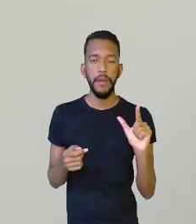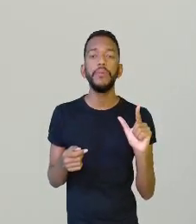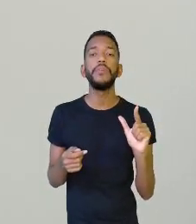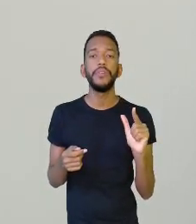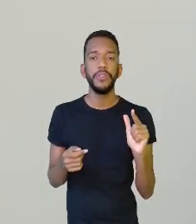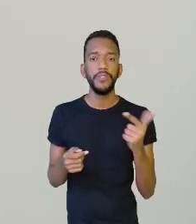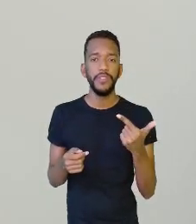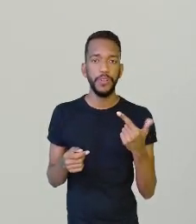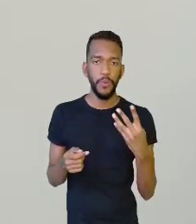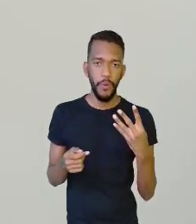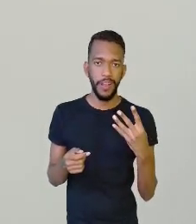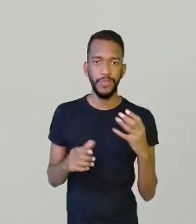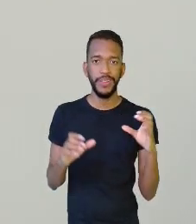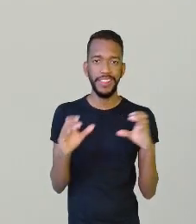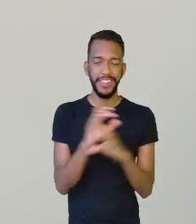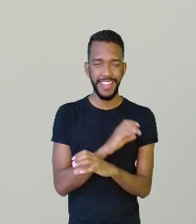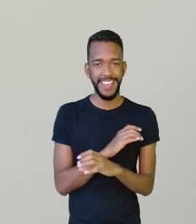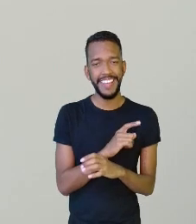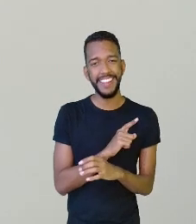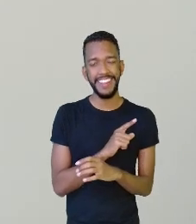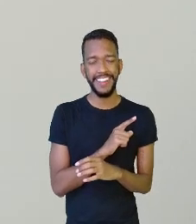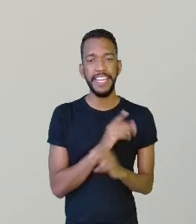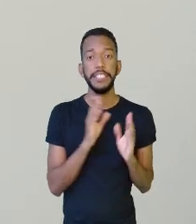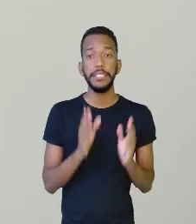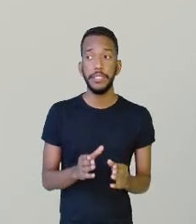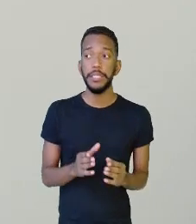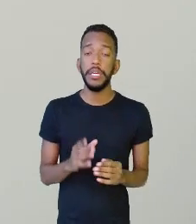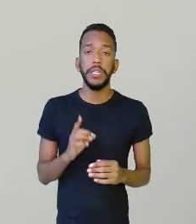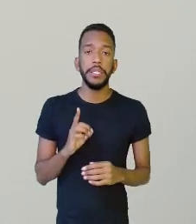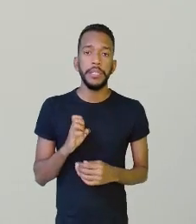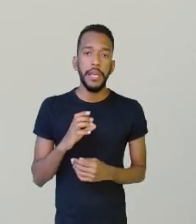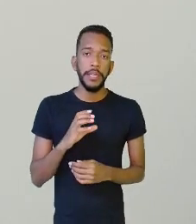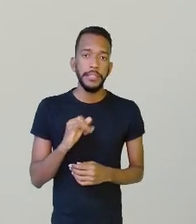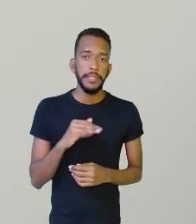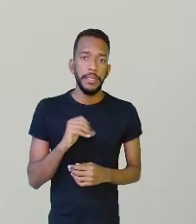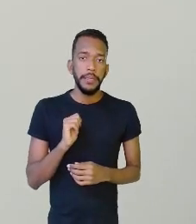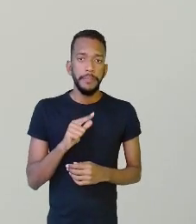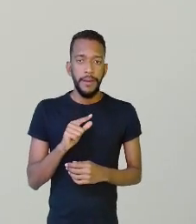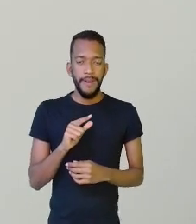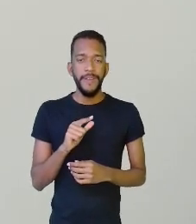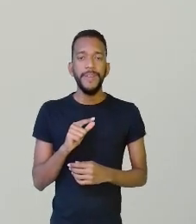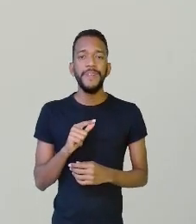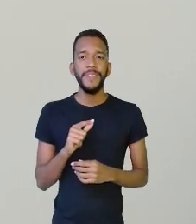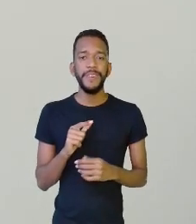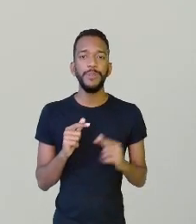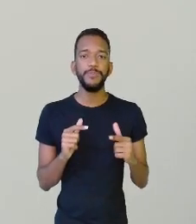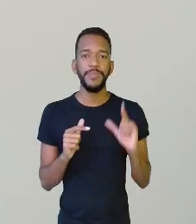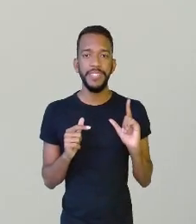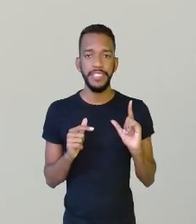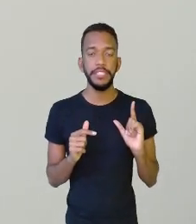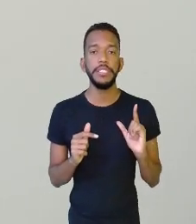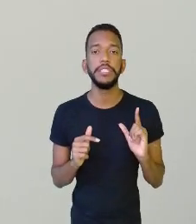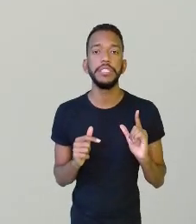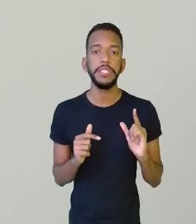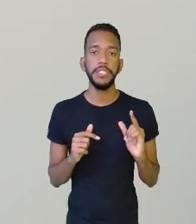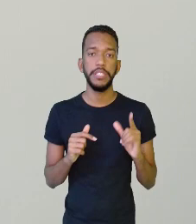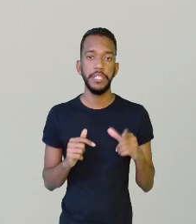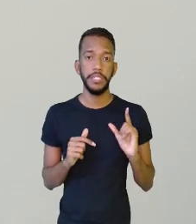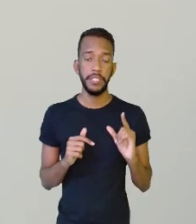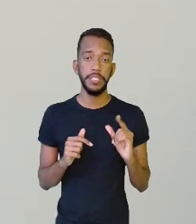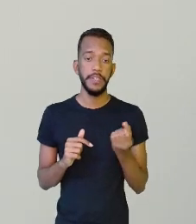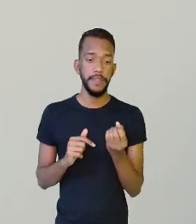o 37 é a minha parte decimal. Antes da vírgula, inteiro. Depois da vírgula, decimal.